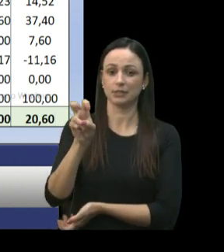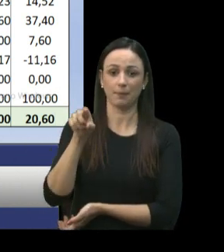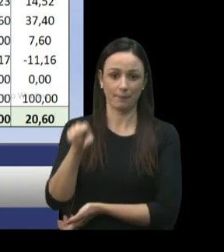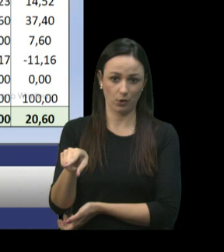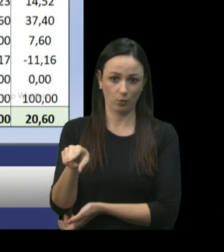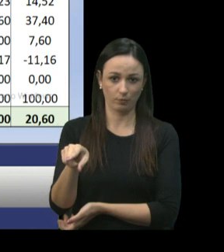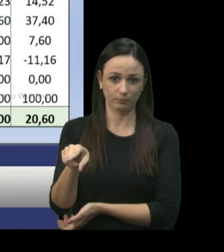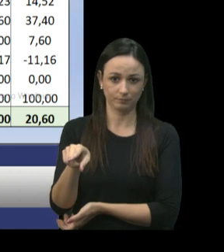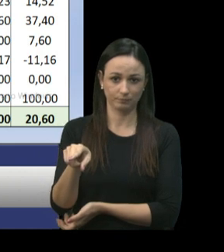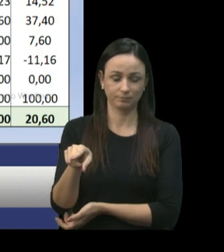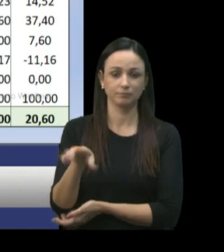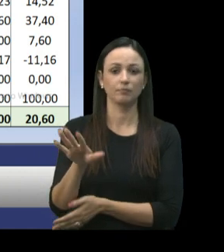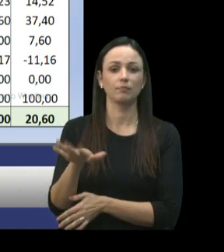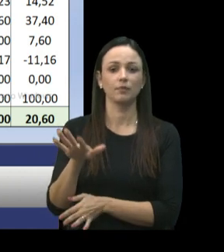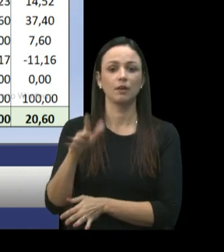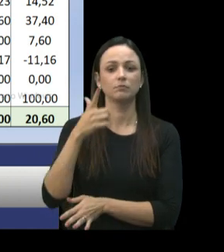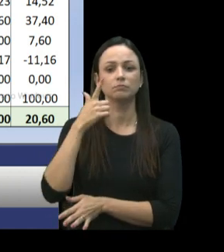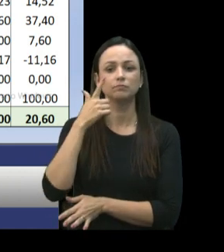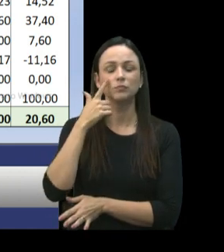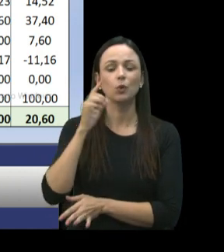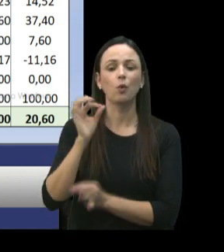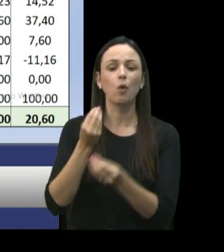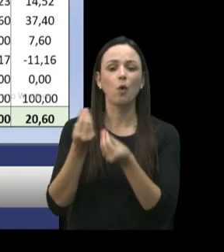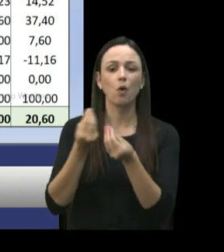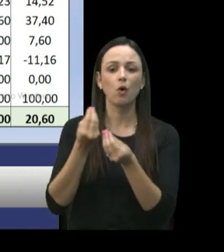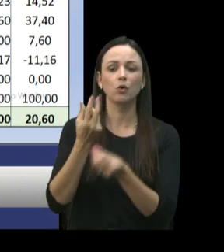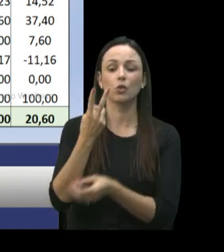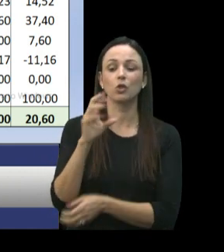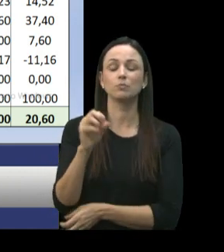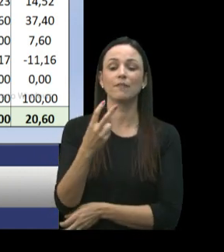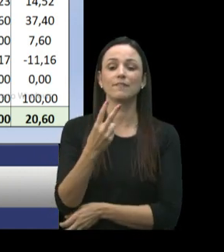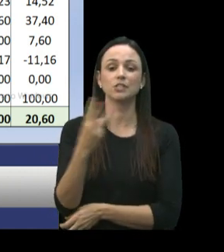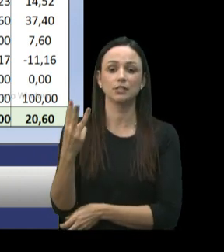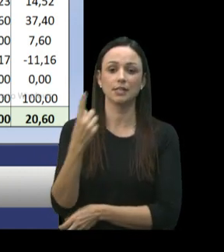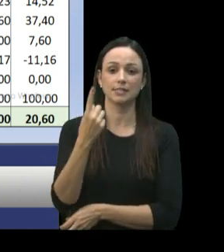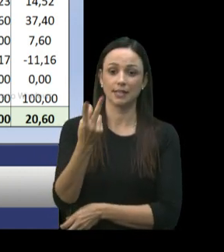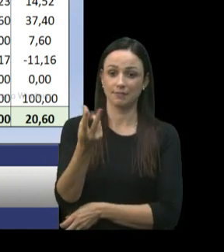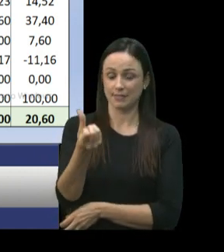91.865.000, e a previsão para 2023,